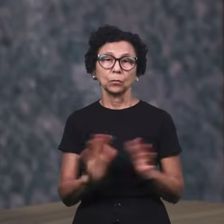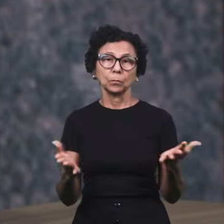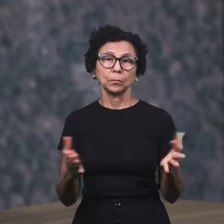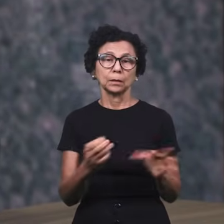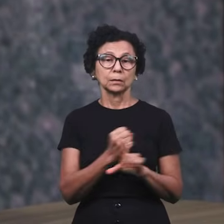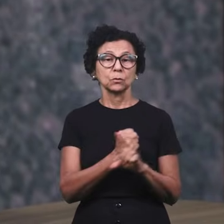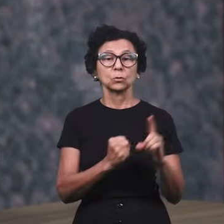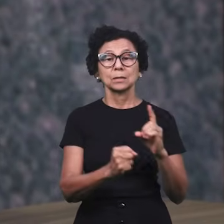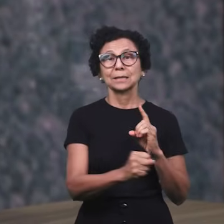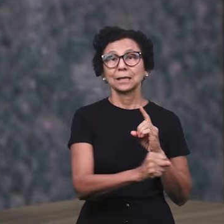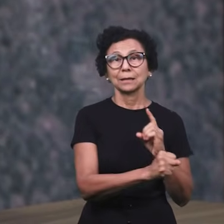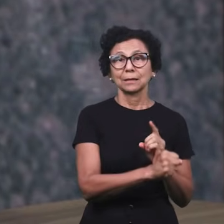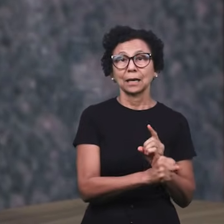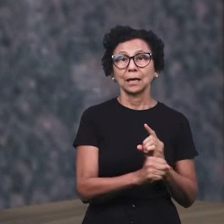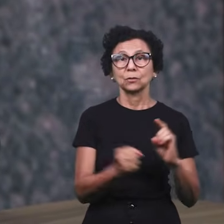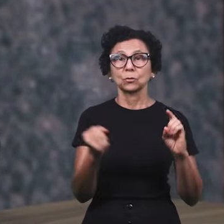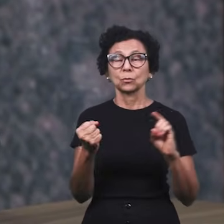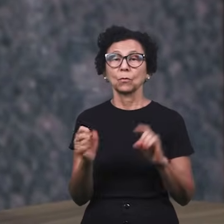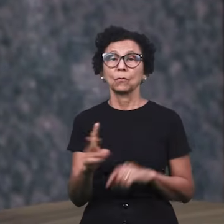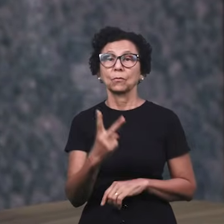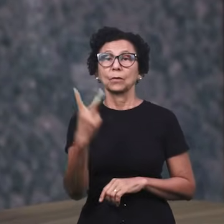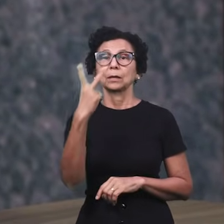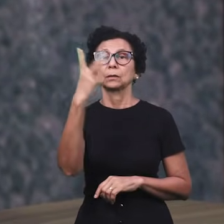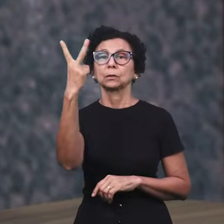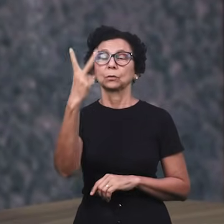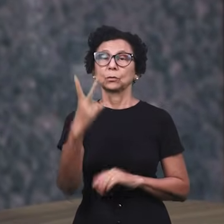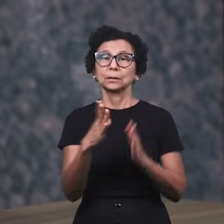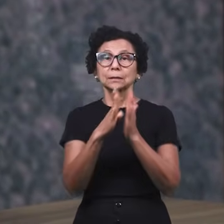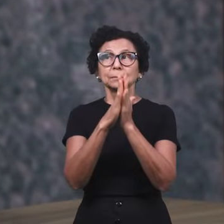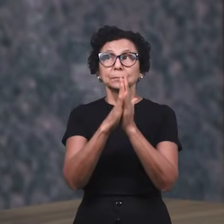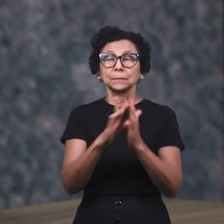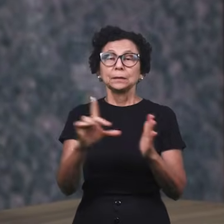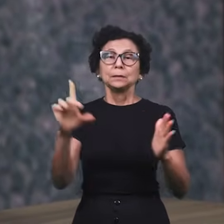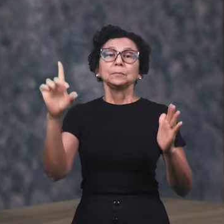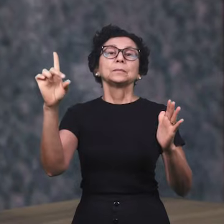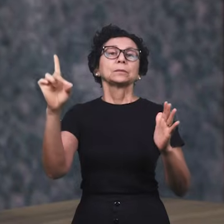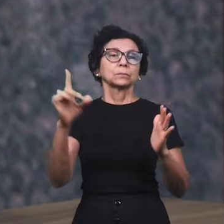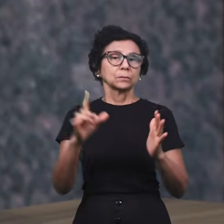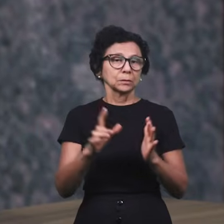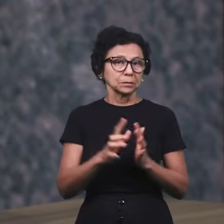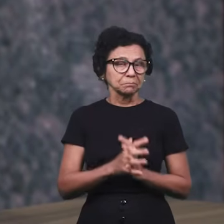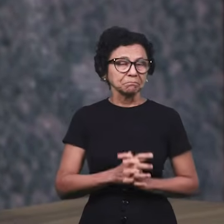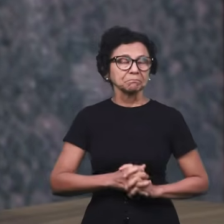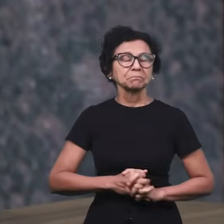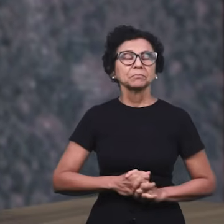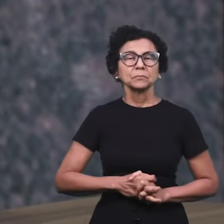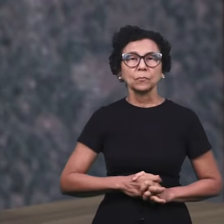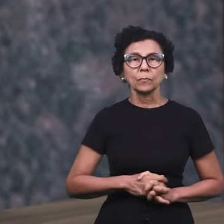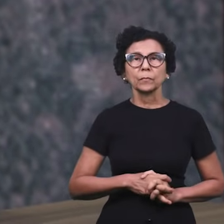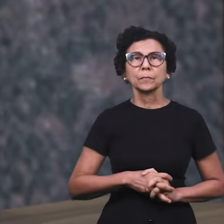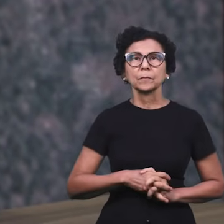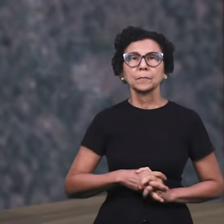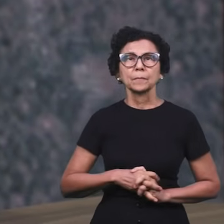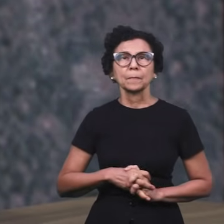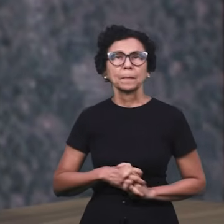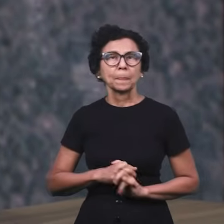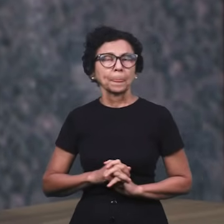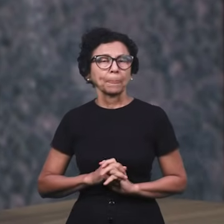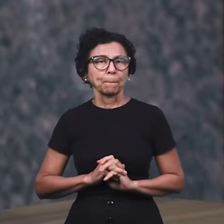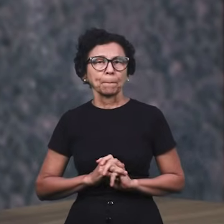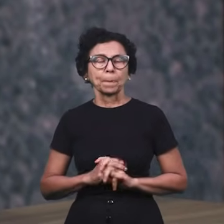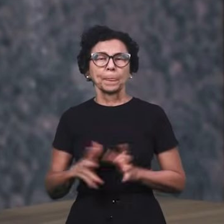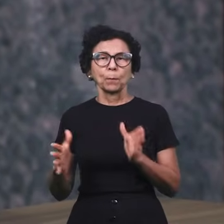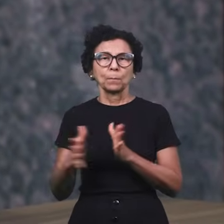muito fundamentada nos valores da Bíblia, nos valores da palavra de Deus. Isso é uma coisa histórica. O calvinismo